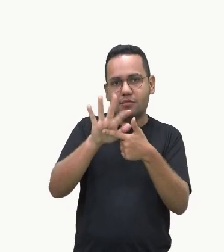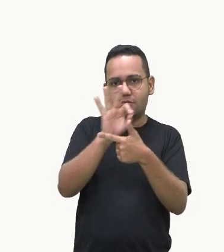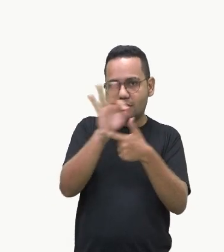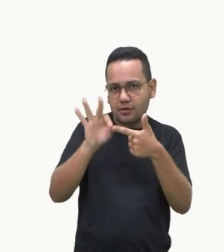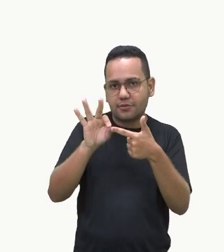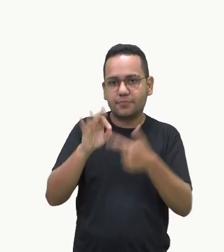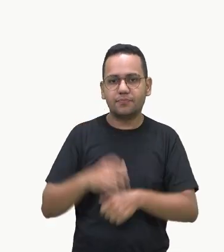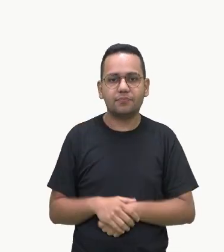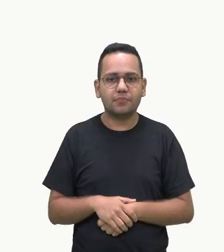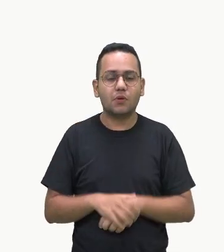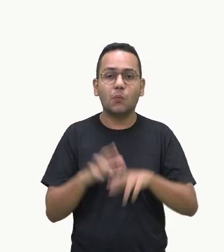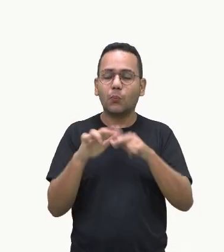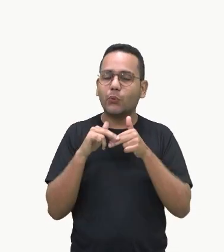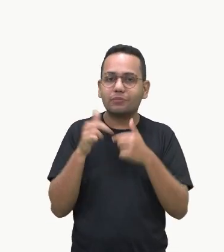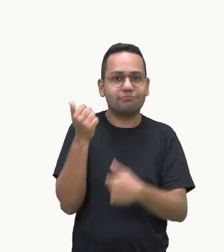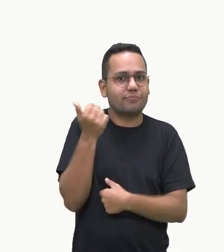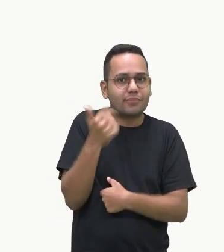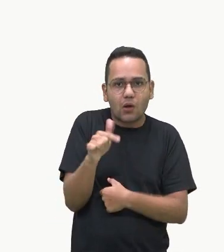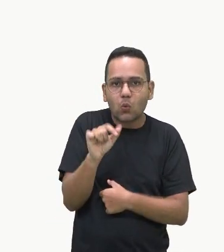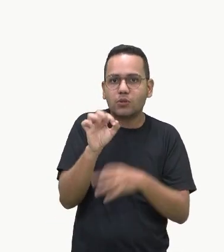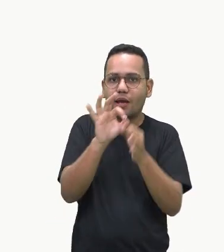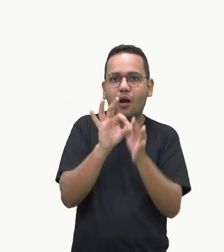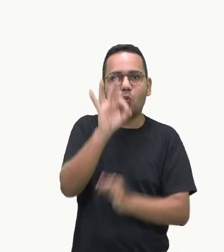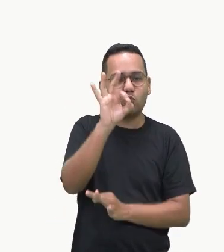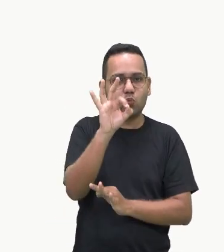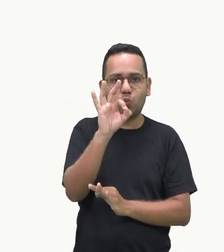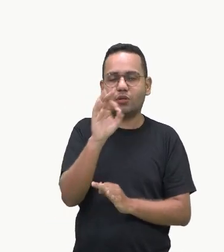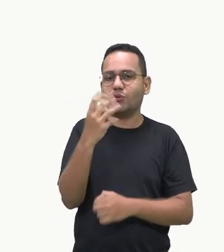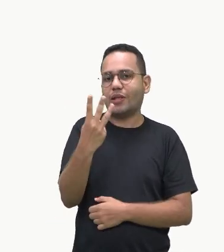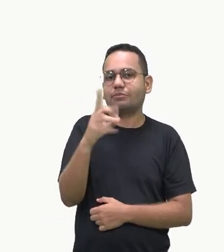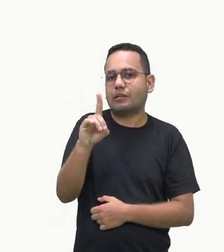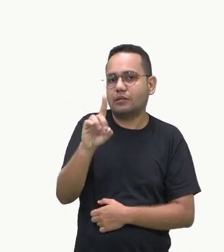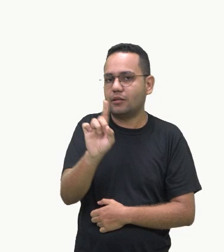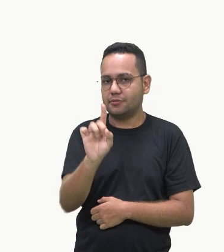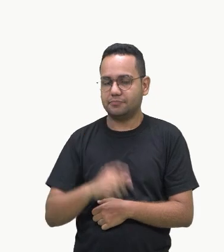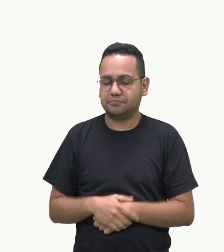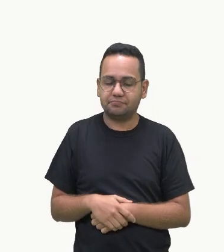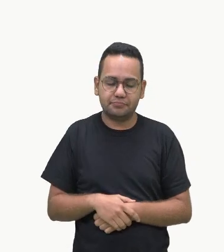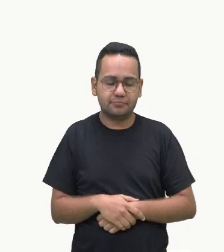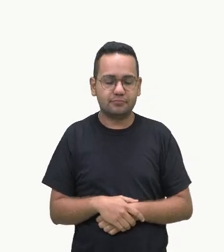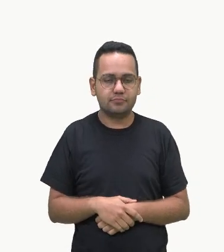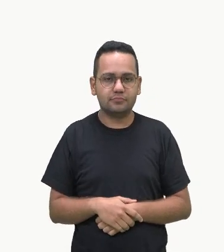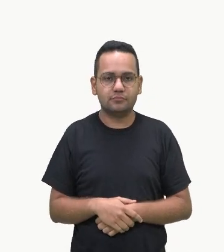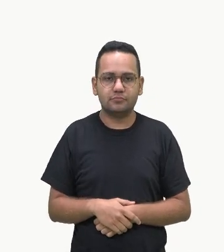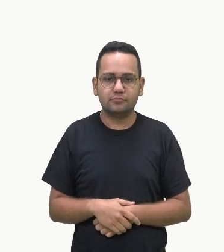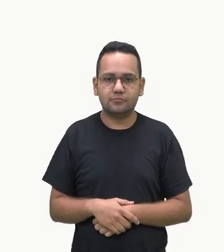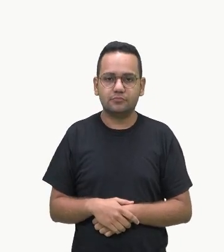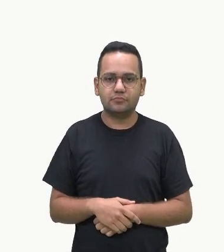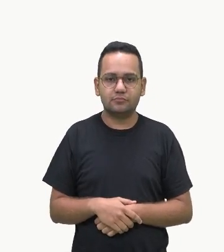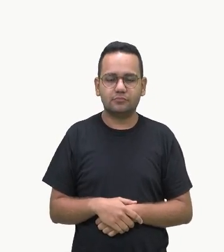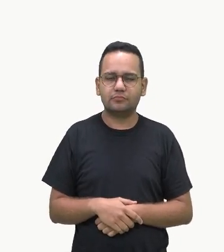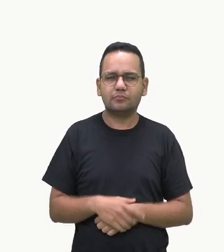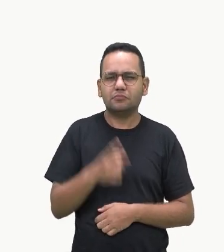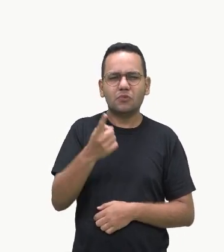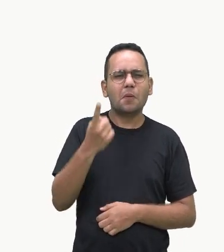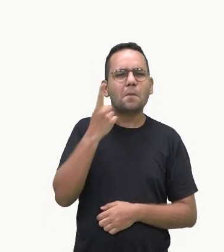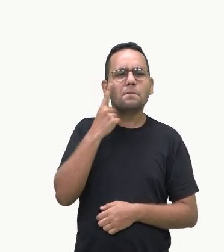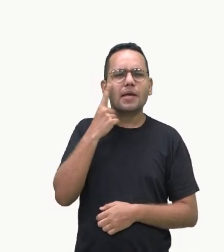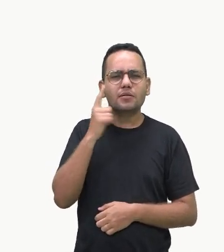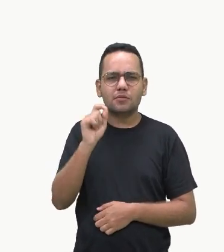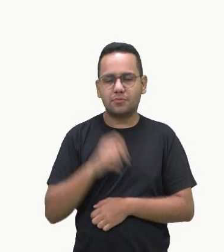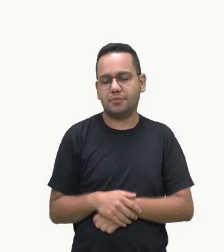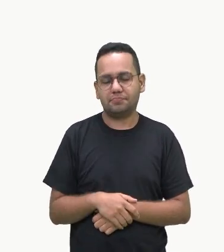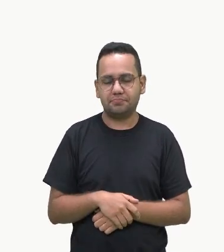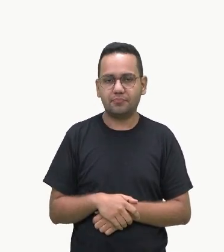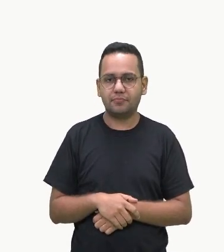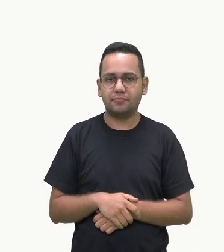uma altura, não é? Não serão tridimensionais. Polígono, imagine aí um quadrado. Imagine que o quadrado